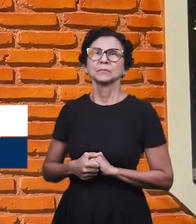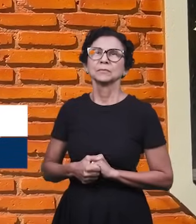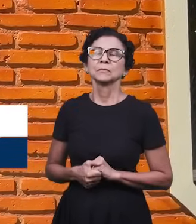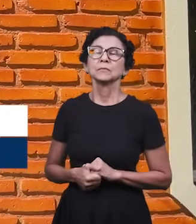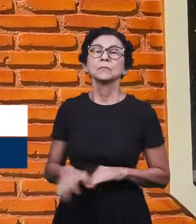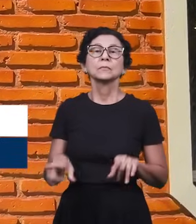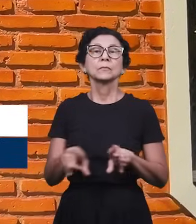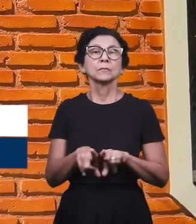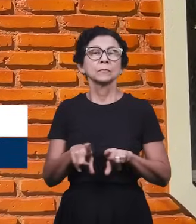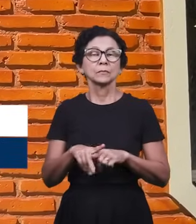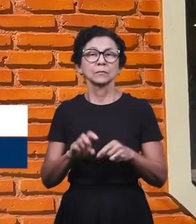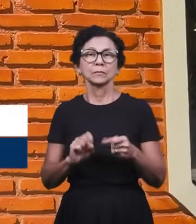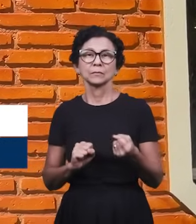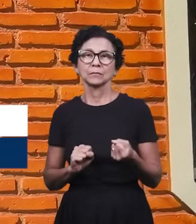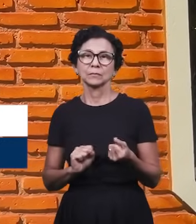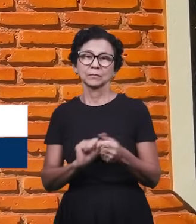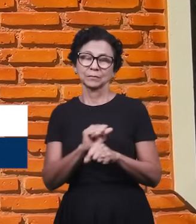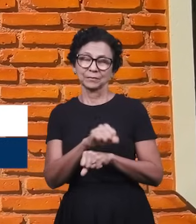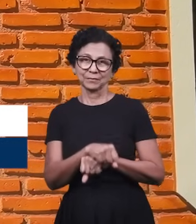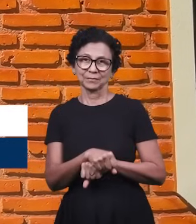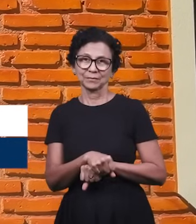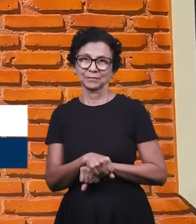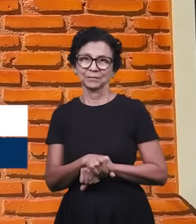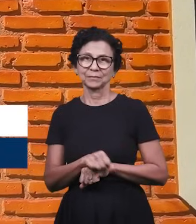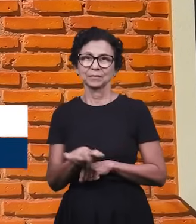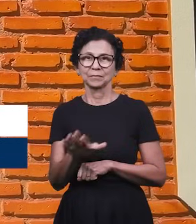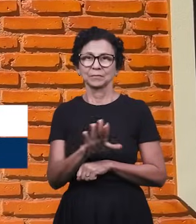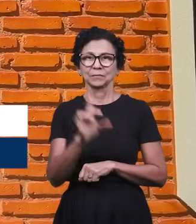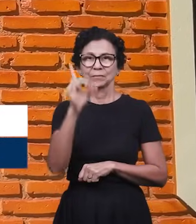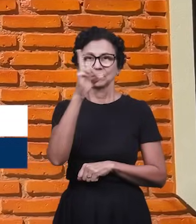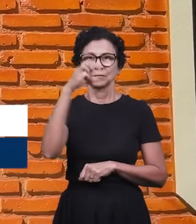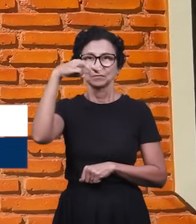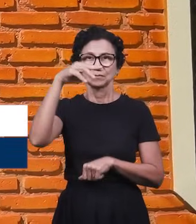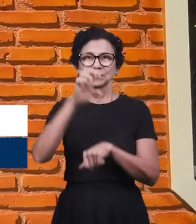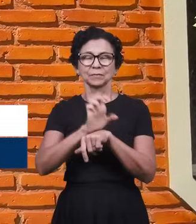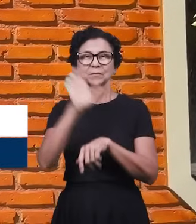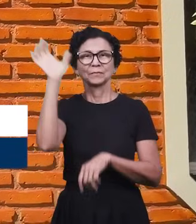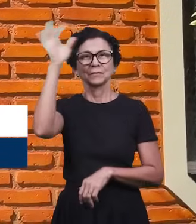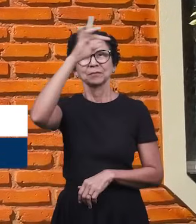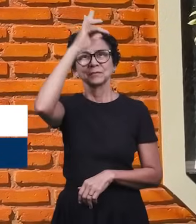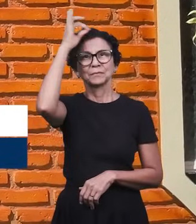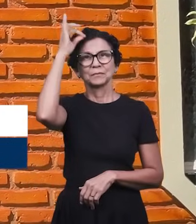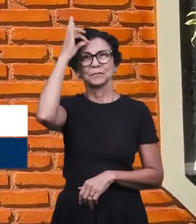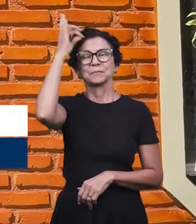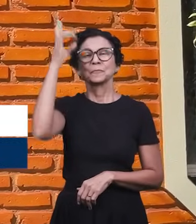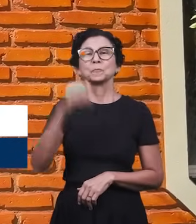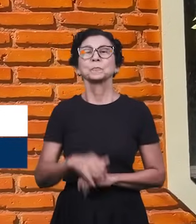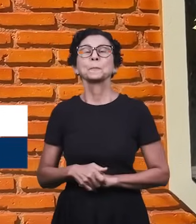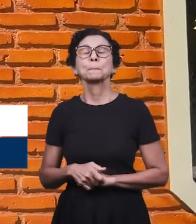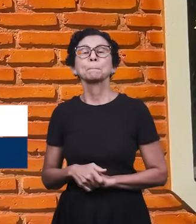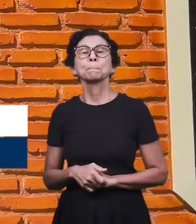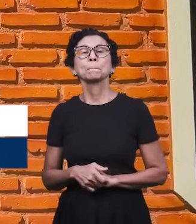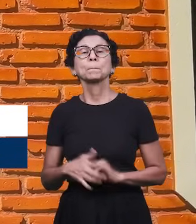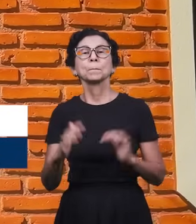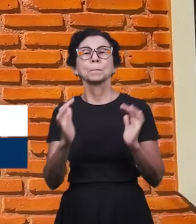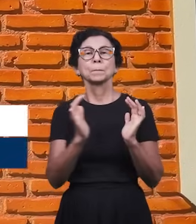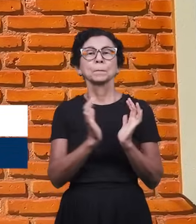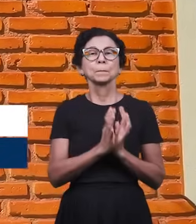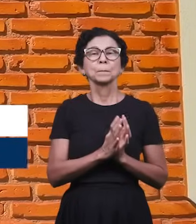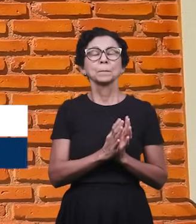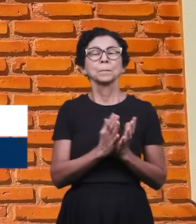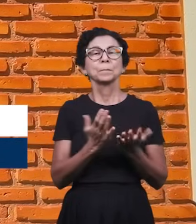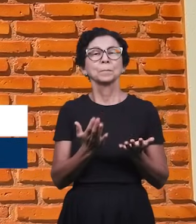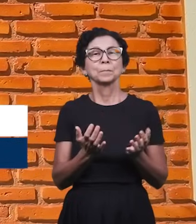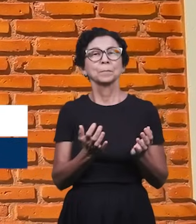transmitido diretamente de Domingos Martins, lá do Manaim do Espírito Santo. Foi o seminário para pais, professores, e o nome do Senhor foi